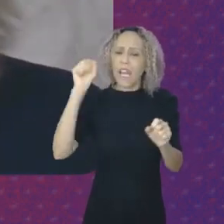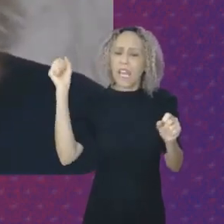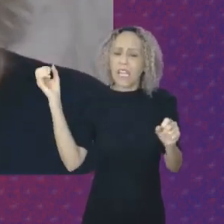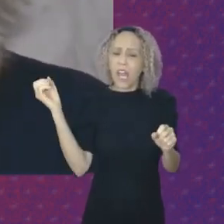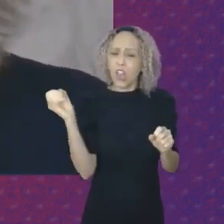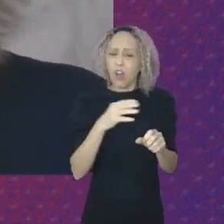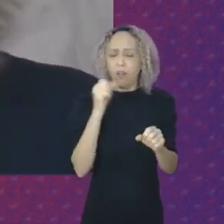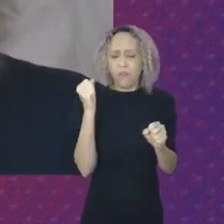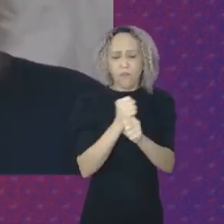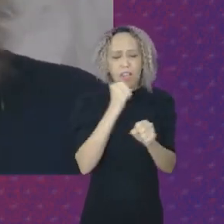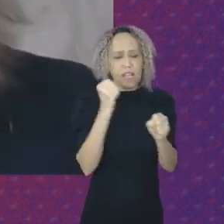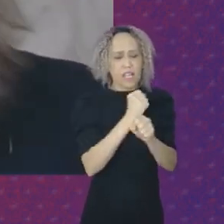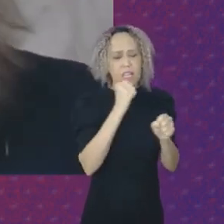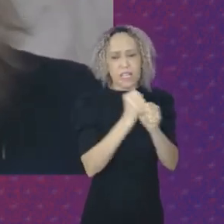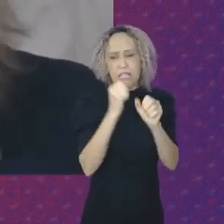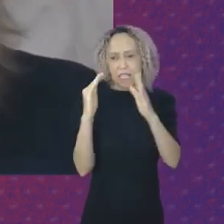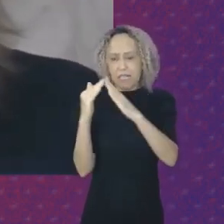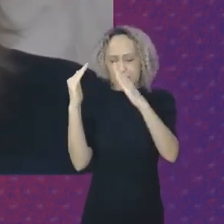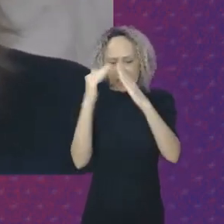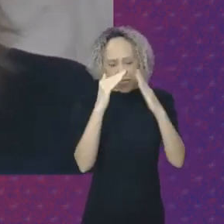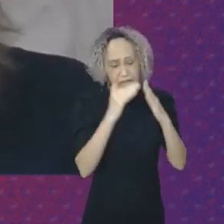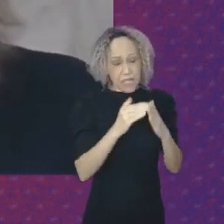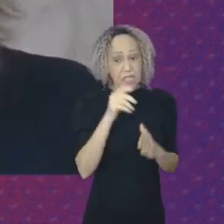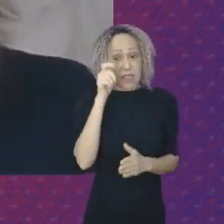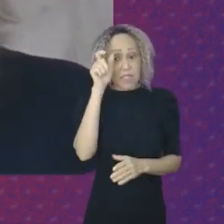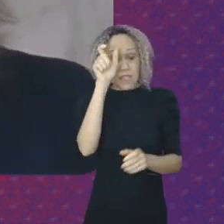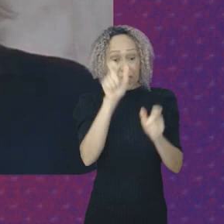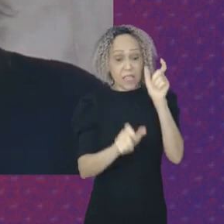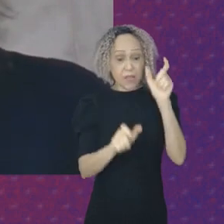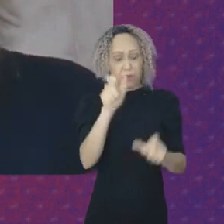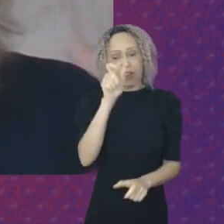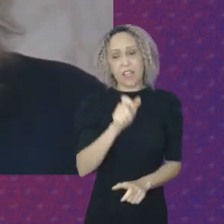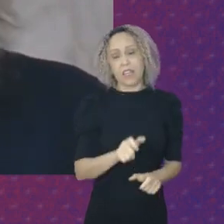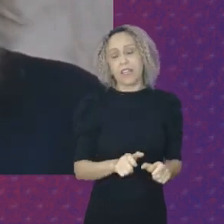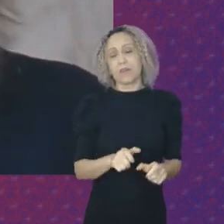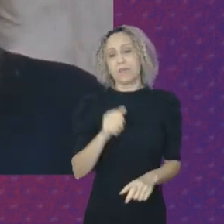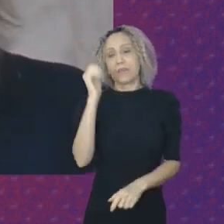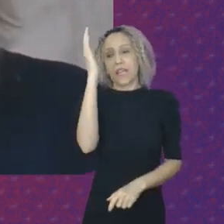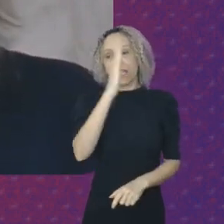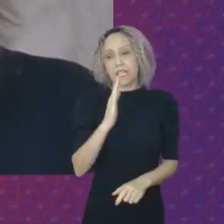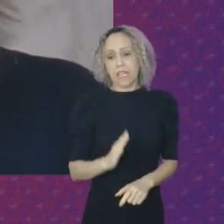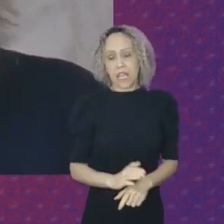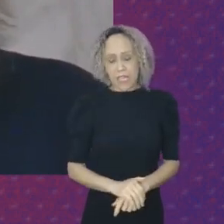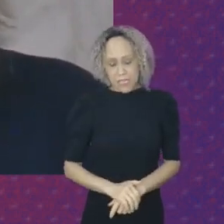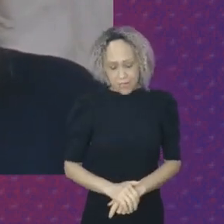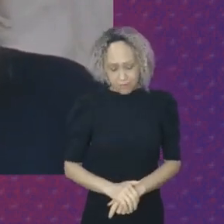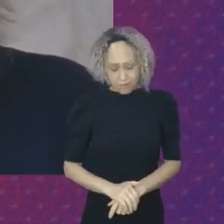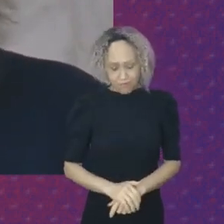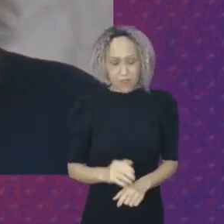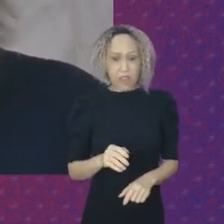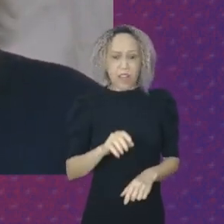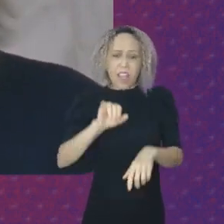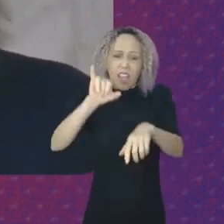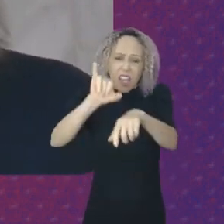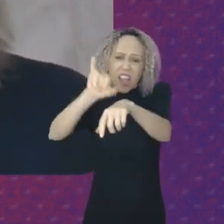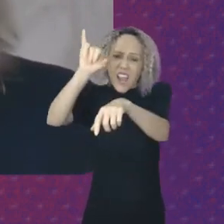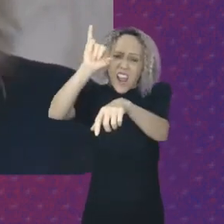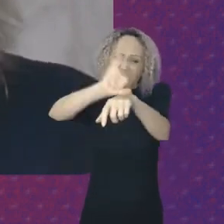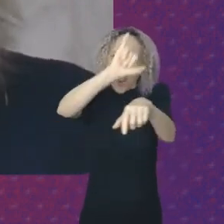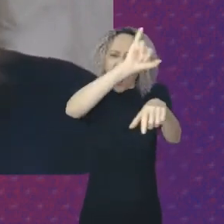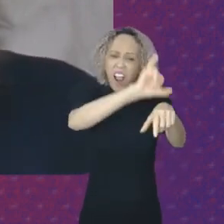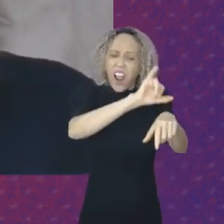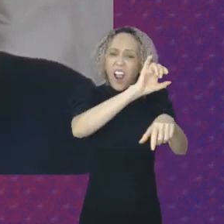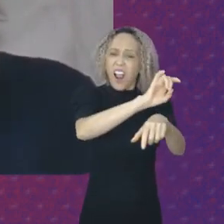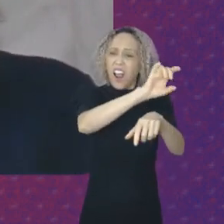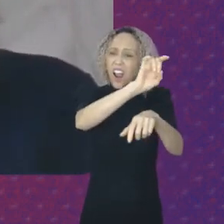nas capitais está garantida a construção de uma Casa da Mulher Brasileira em cada capital, lembrando que nós só